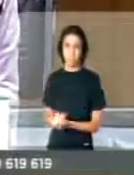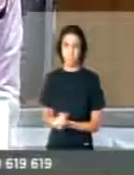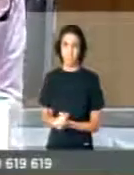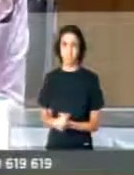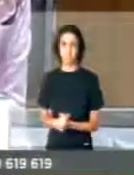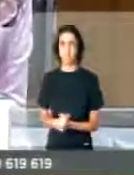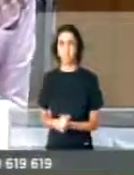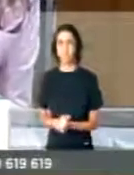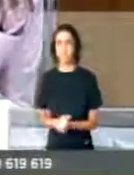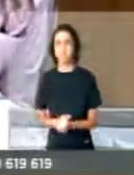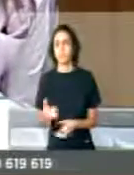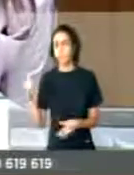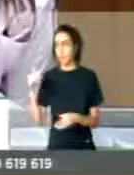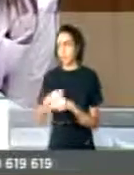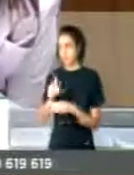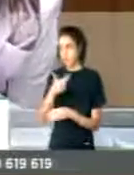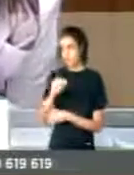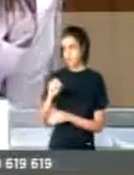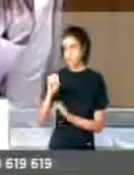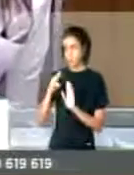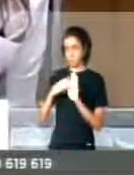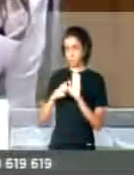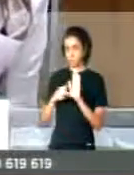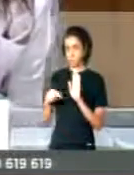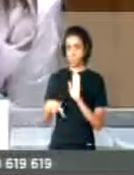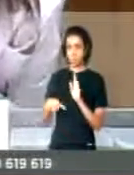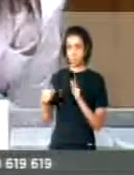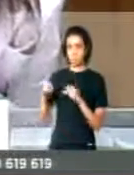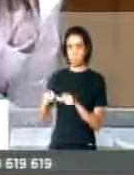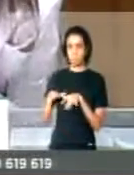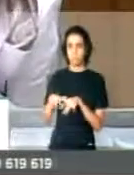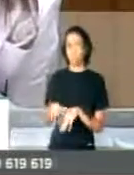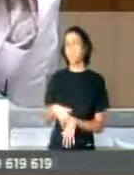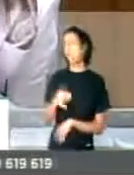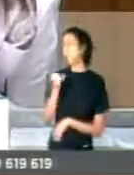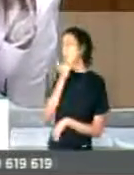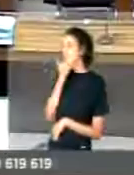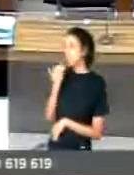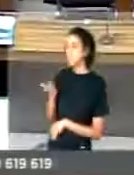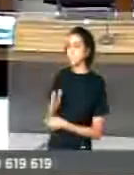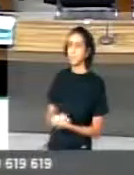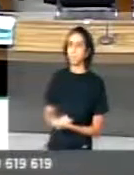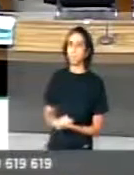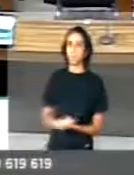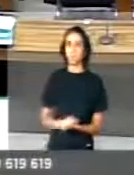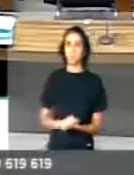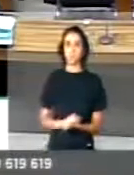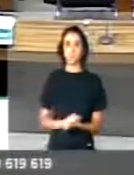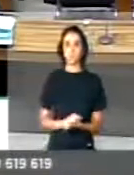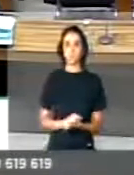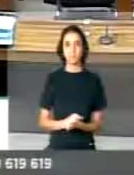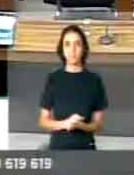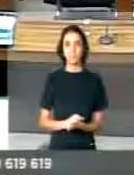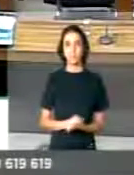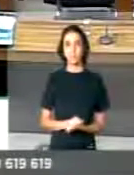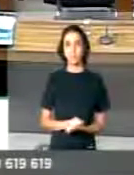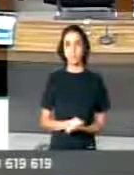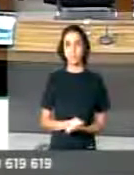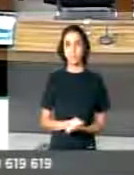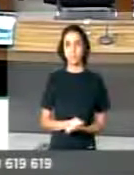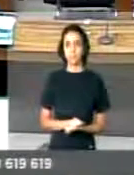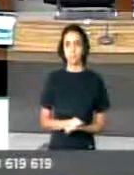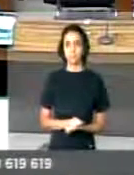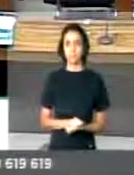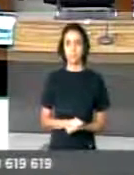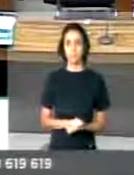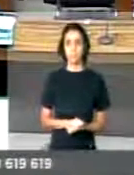10 medidas aqui no plenário, para a gente fazer esse debate. Com as minhas desculpas, deputado Bacelar. Com a palavra na tribuna, o deputado Bacelar.